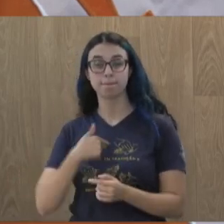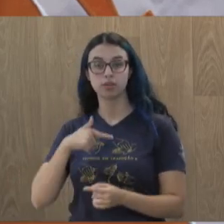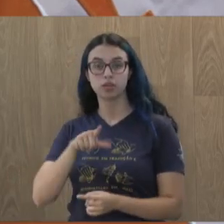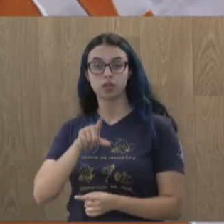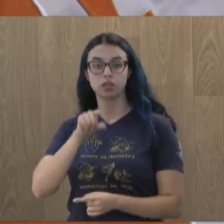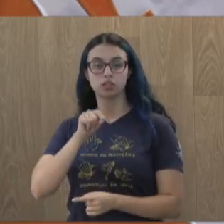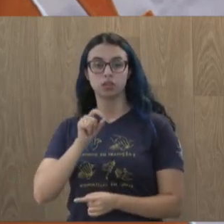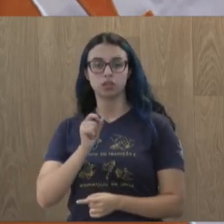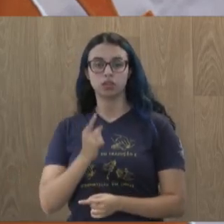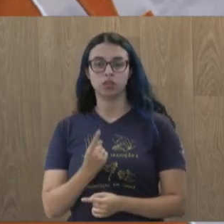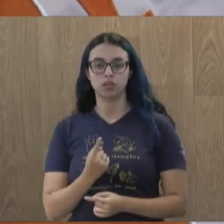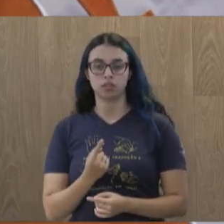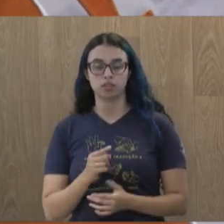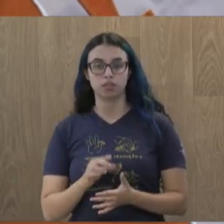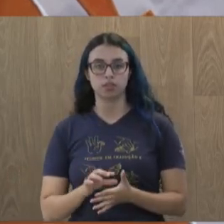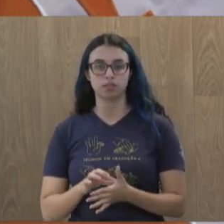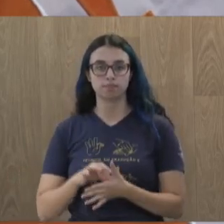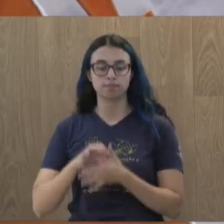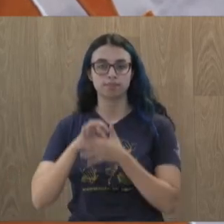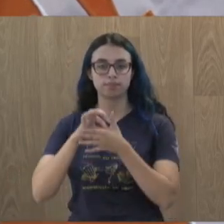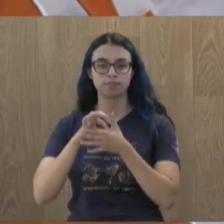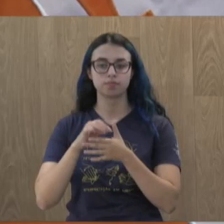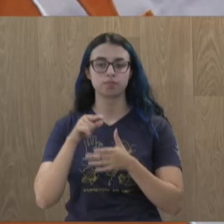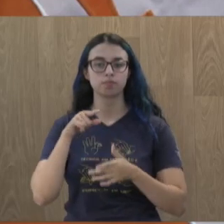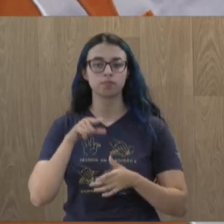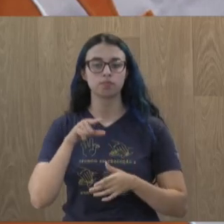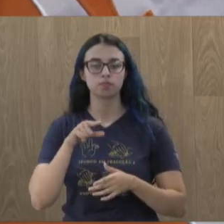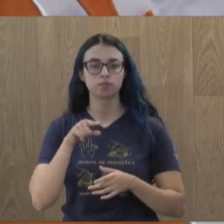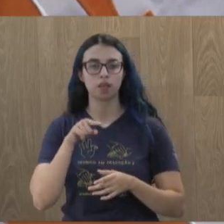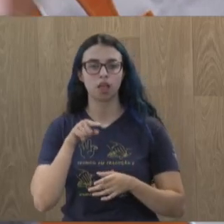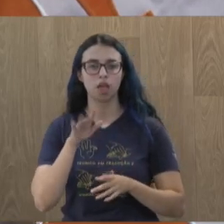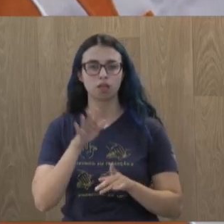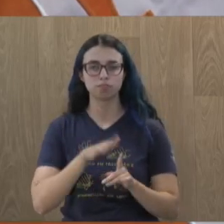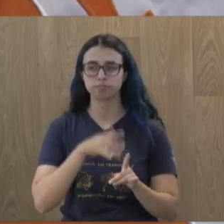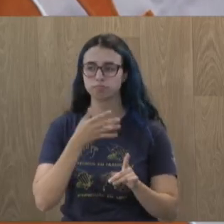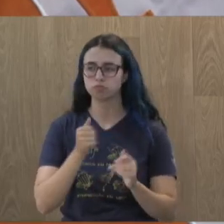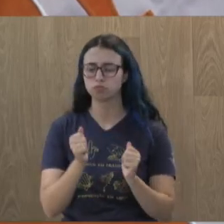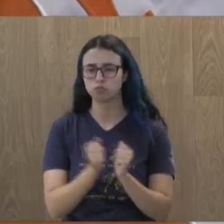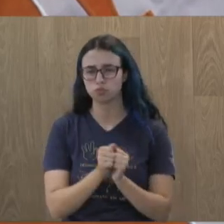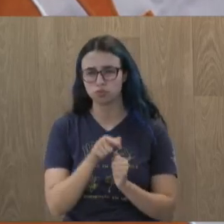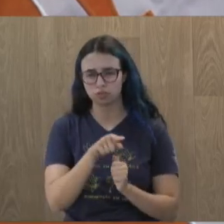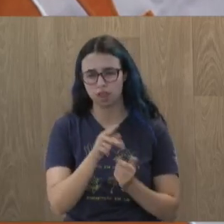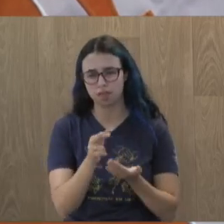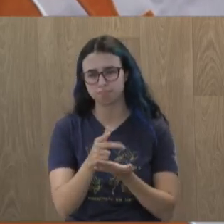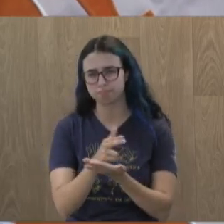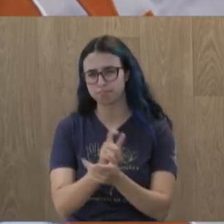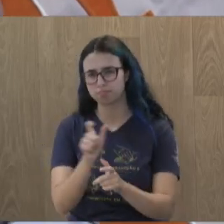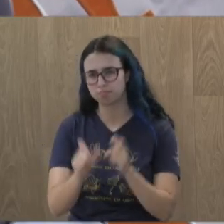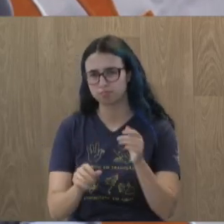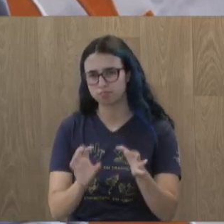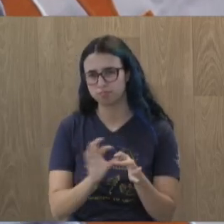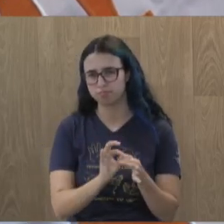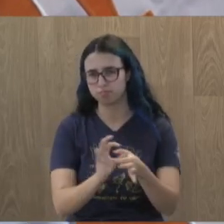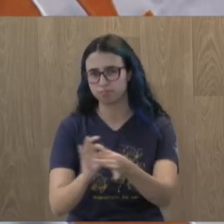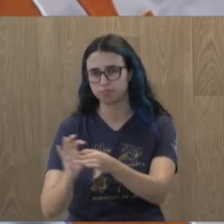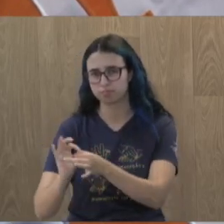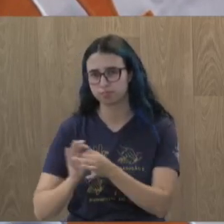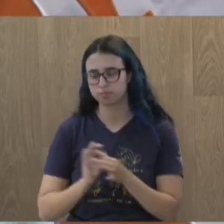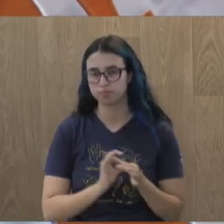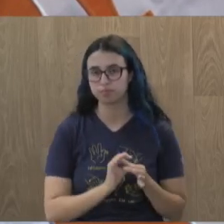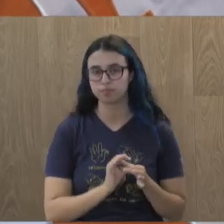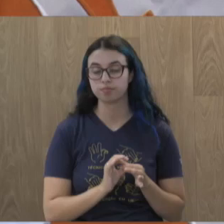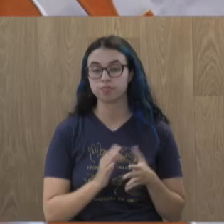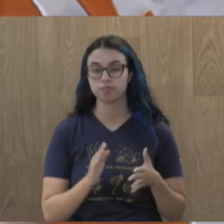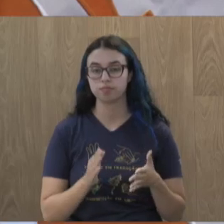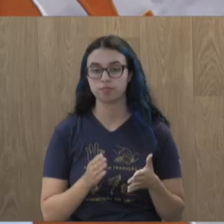homenageado, e junto com ela, ele tem um leque de pessoas homenageadas. Para quem não sabe,